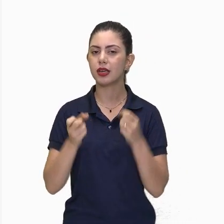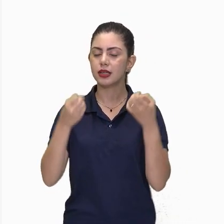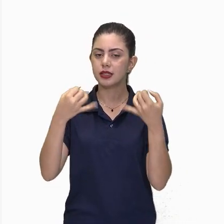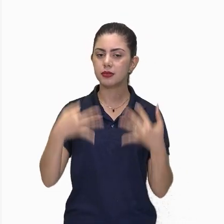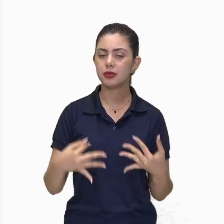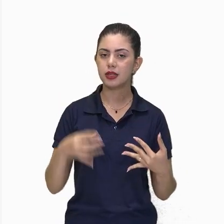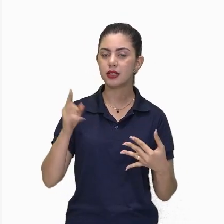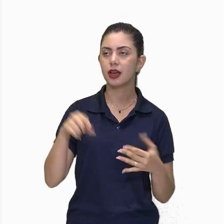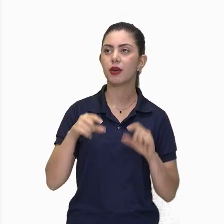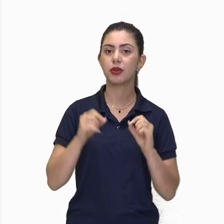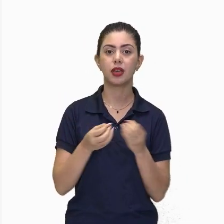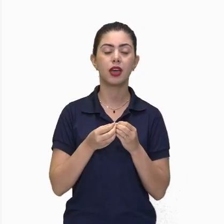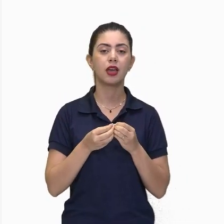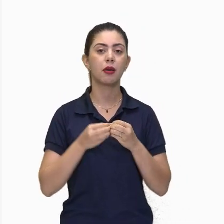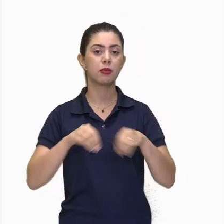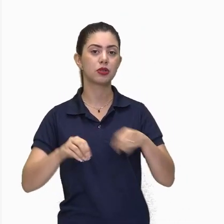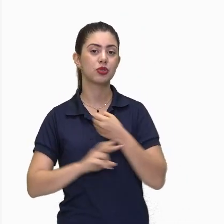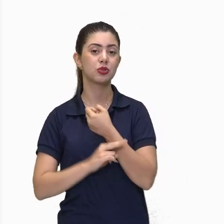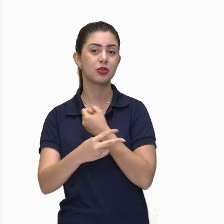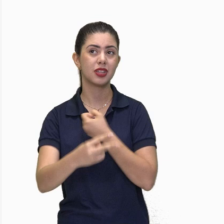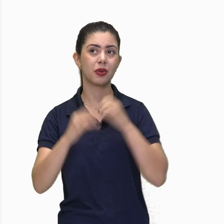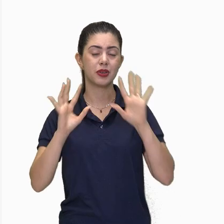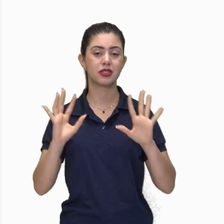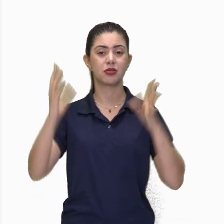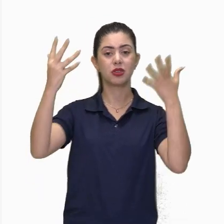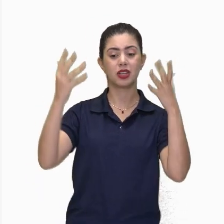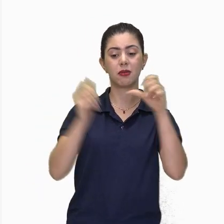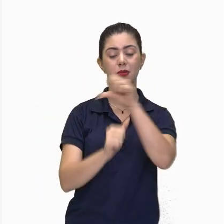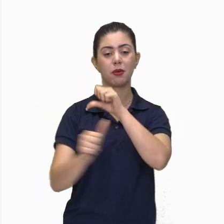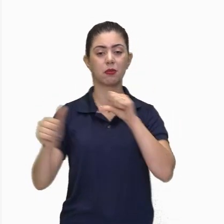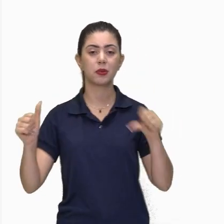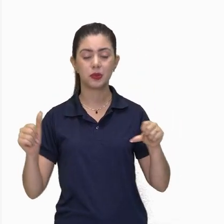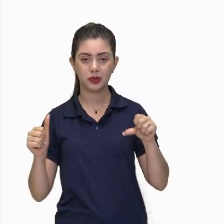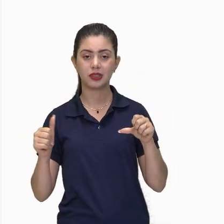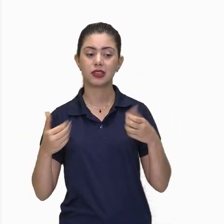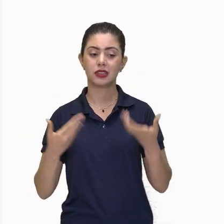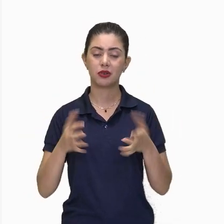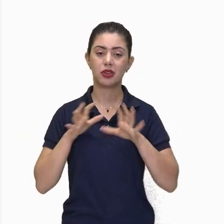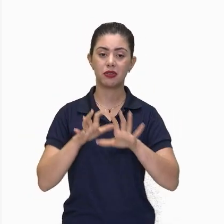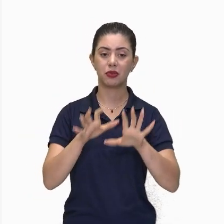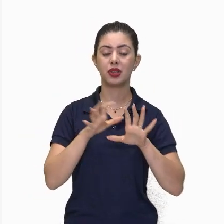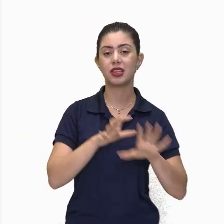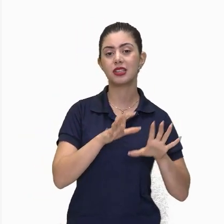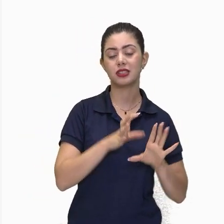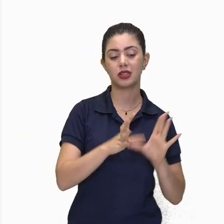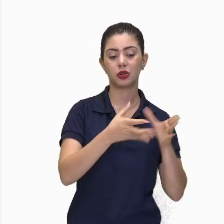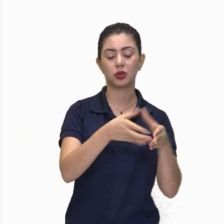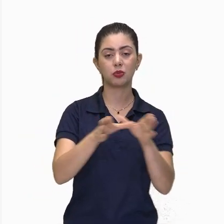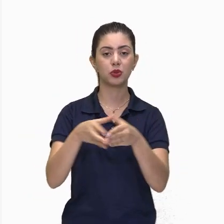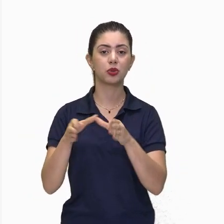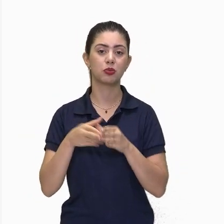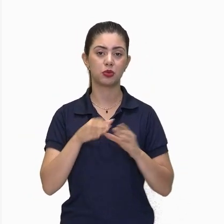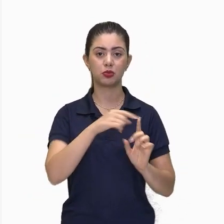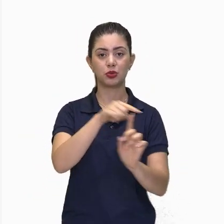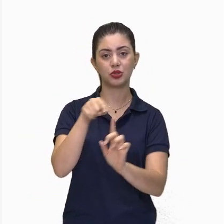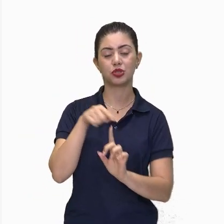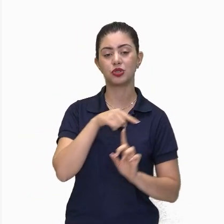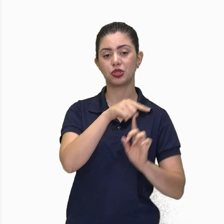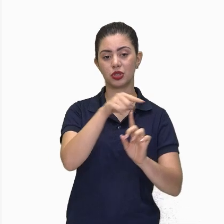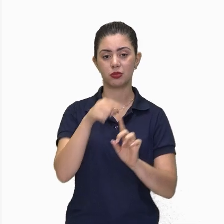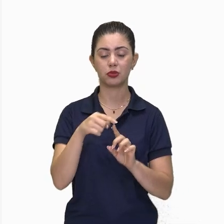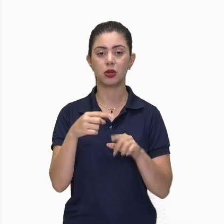da mudança climática que afetam o tempo de vida de organismos fragmentadores, responsáveis